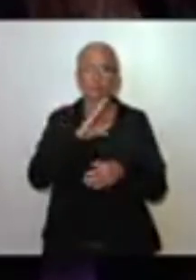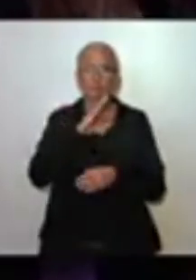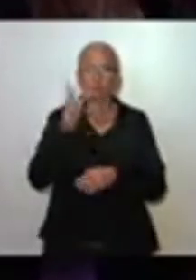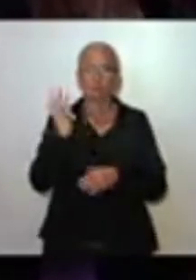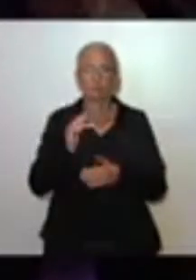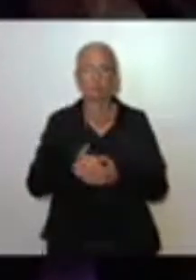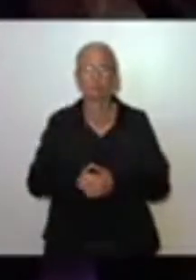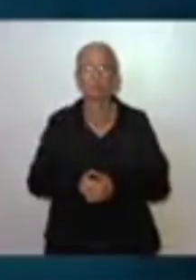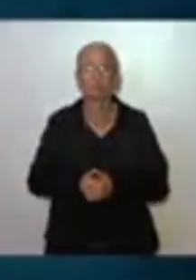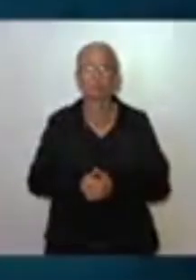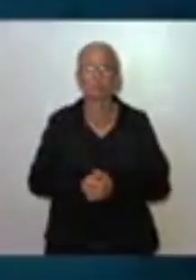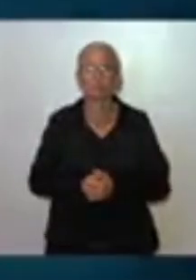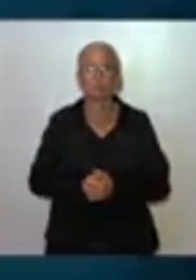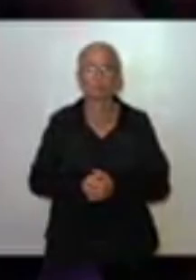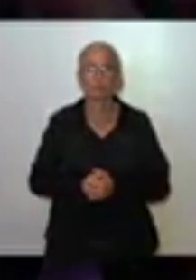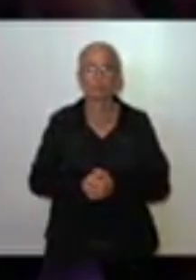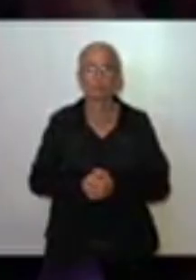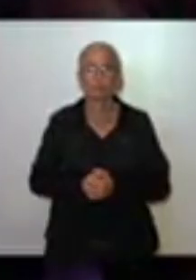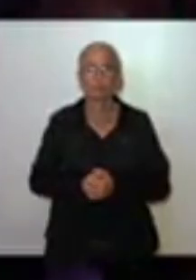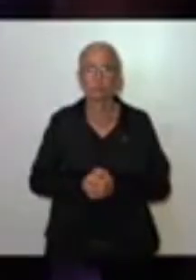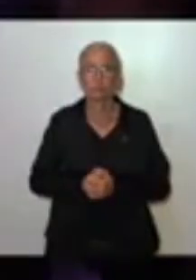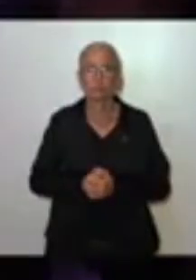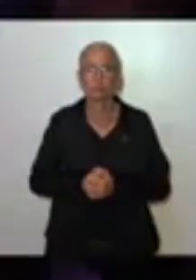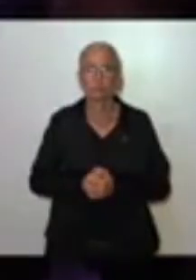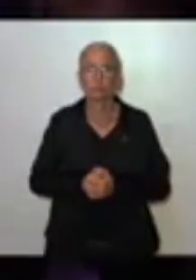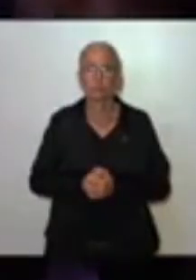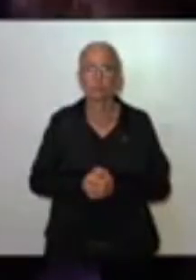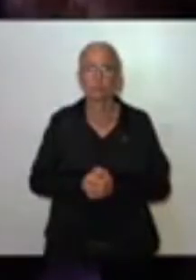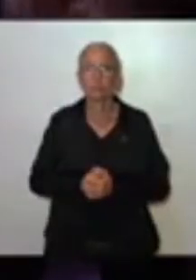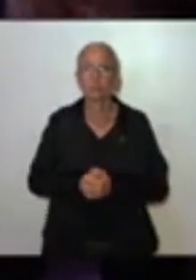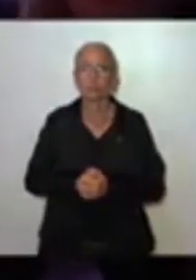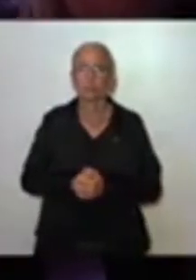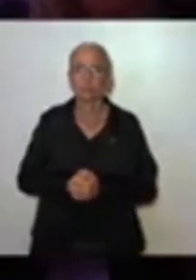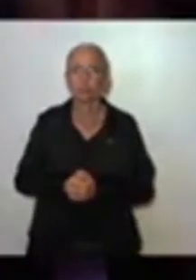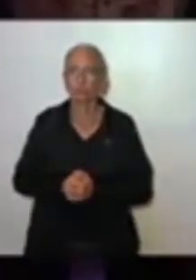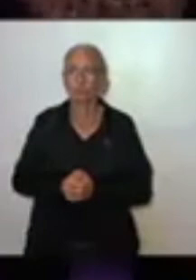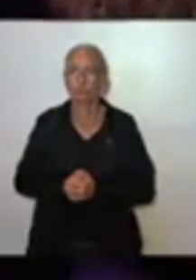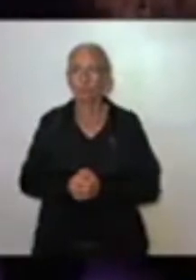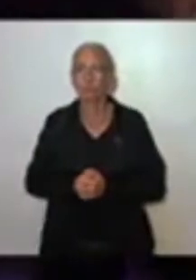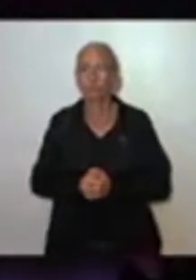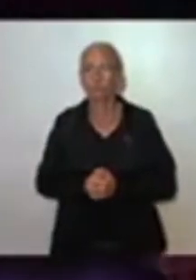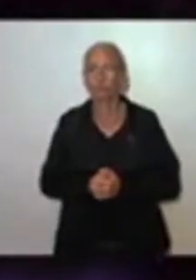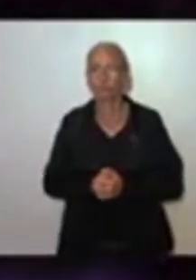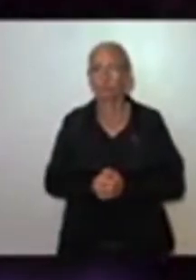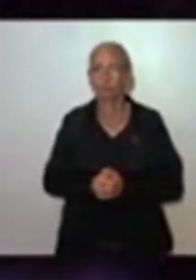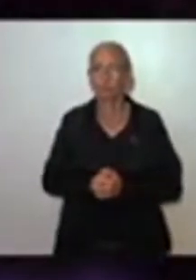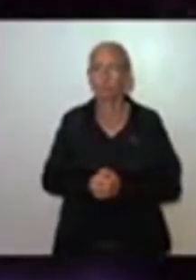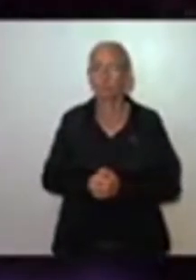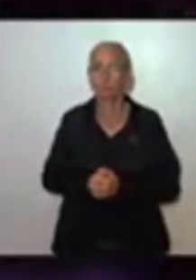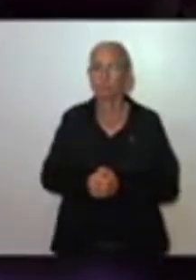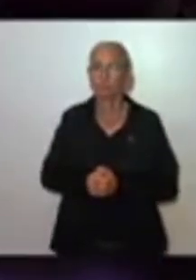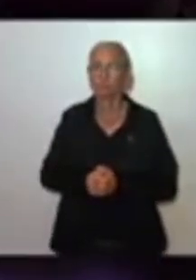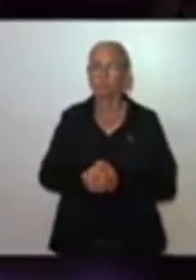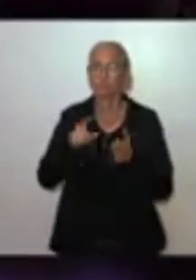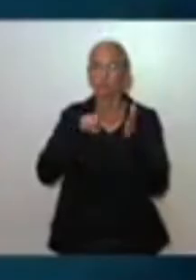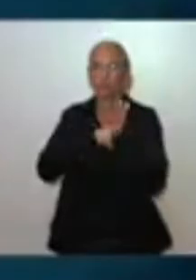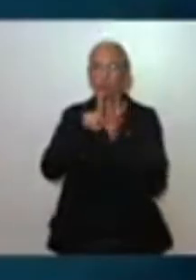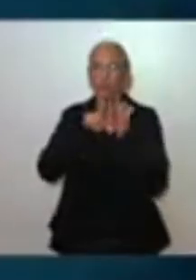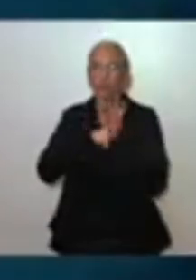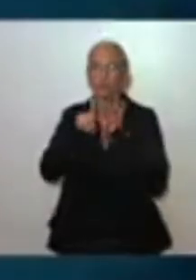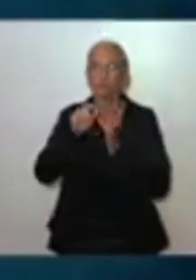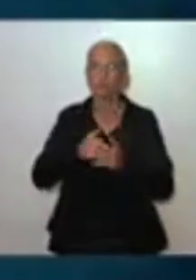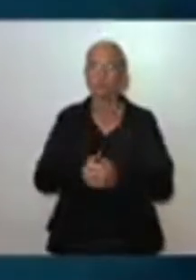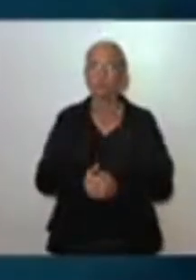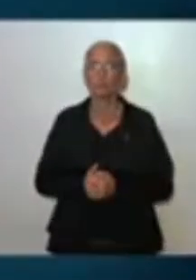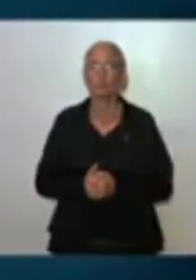Frio Bom dia pé é E aí a pergunta